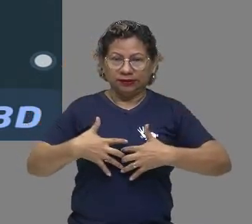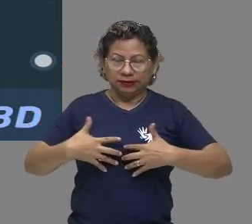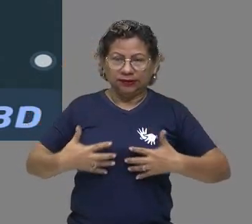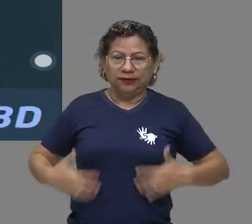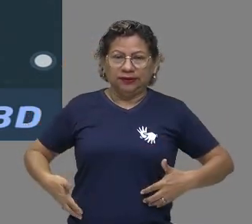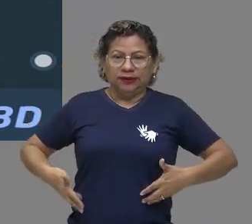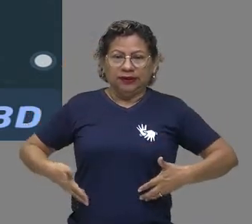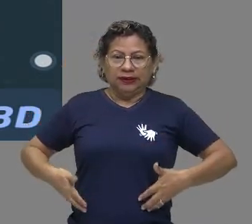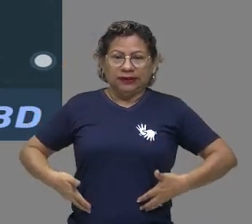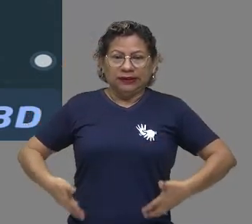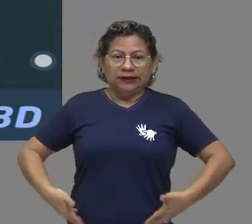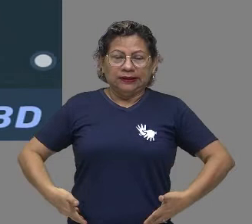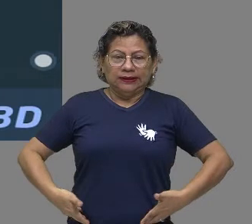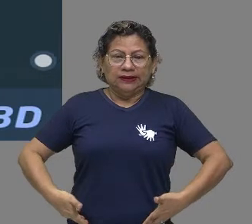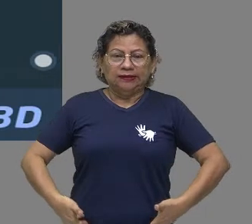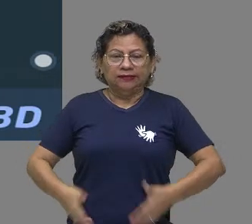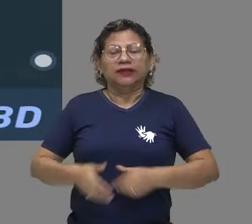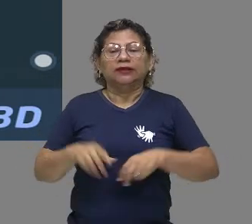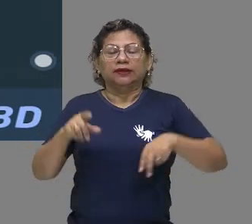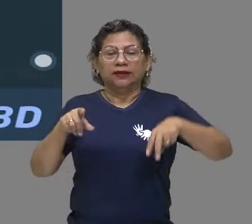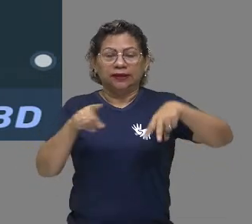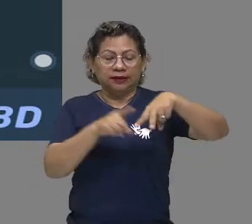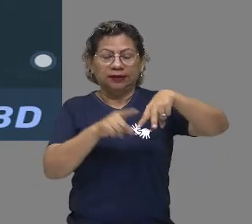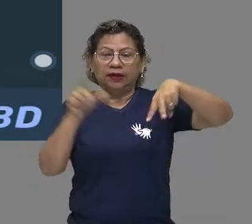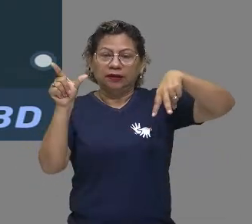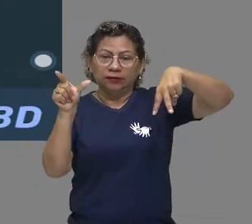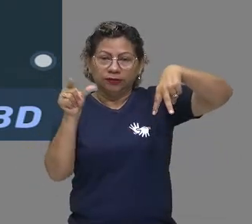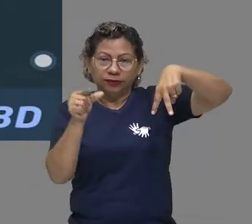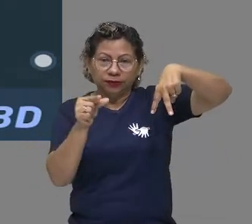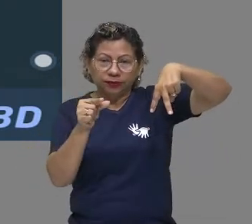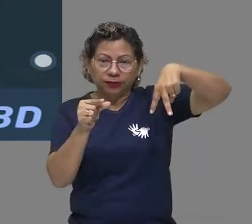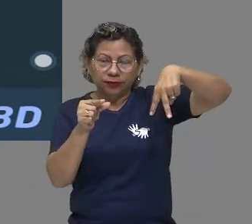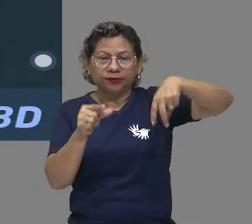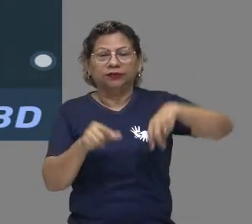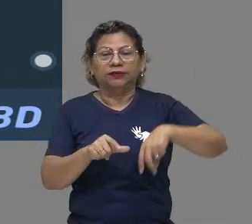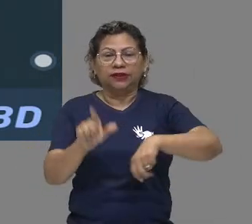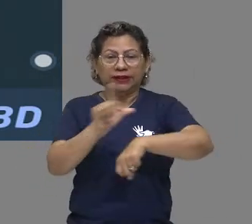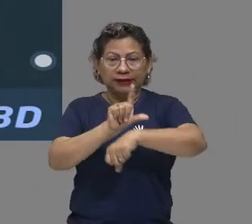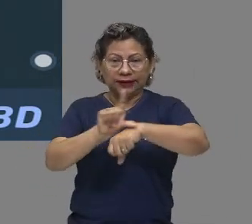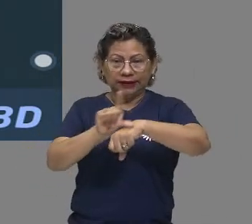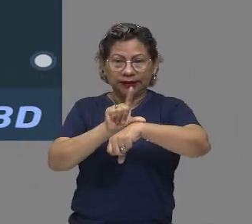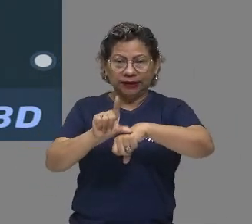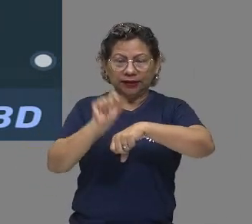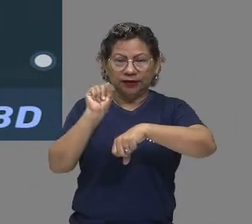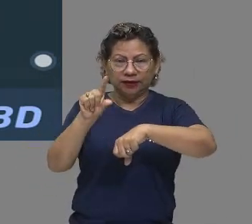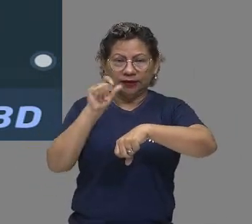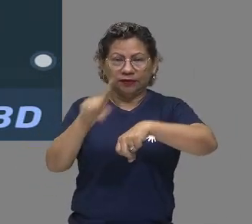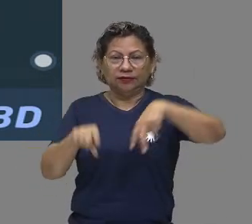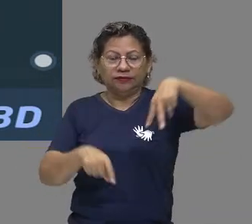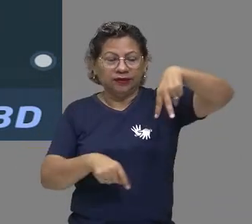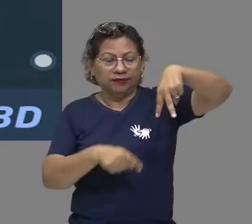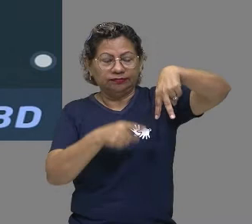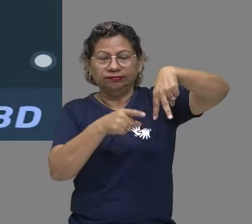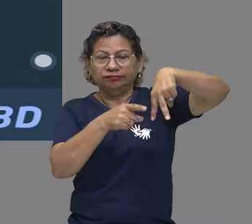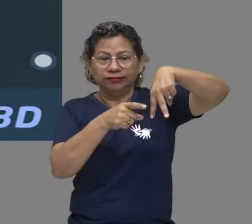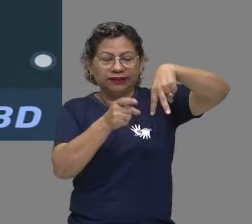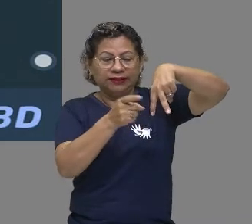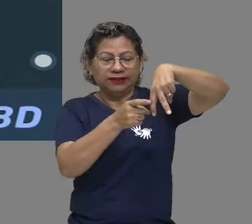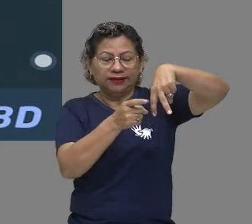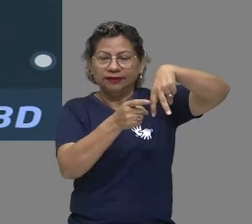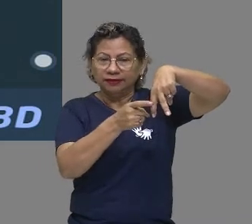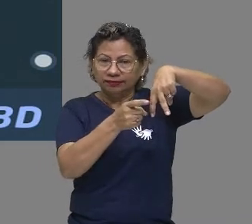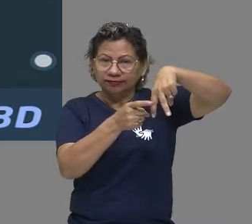e os ossos curtos são esses que estão em lilás né como a gente observa aqui esse osso do nosso é chamado de